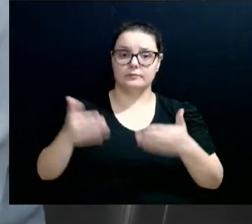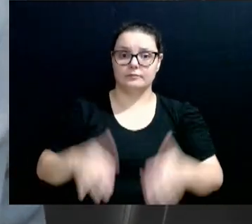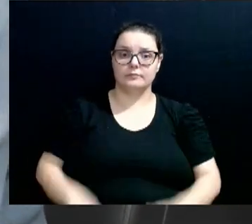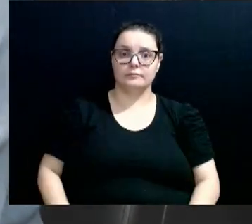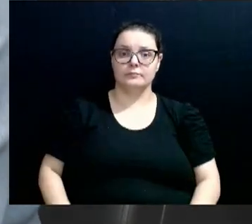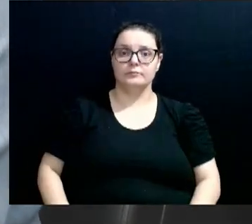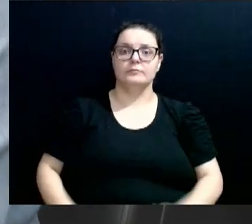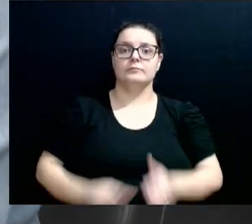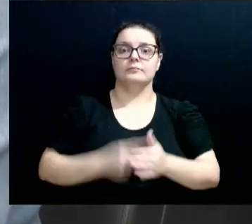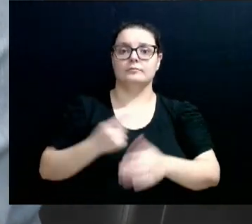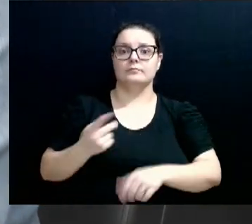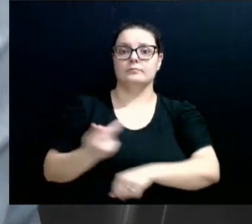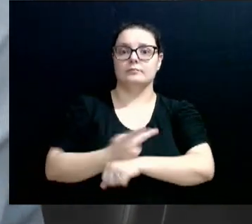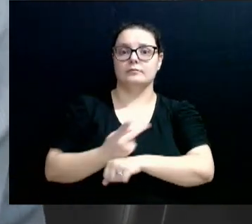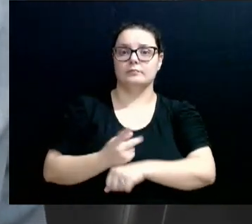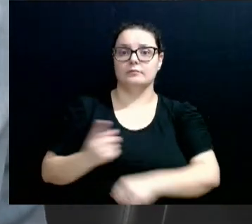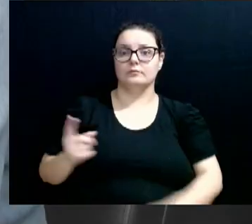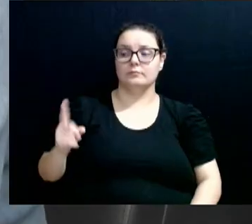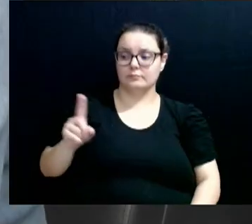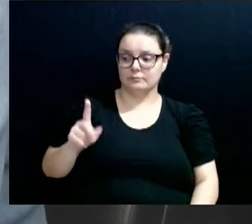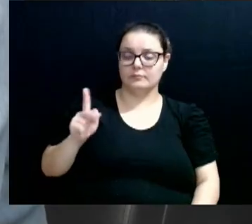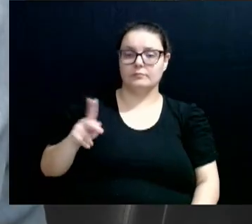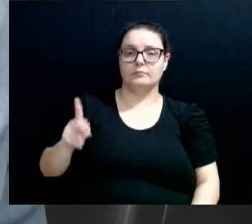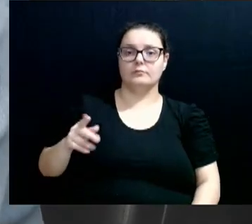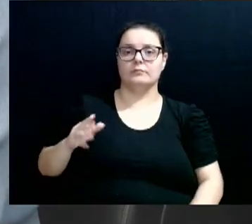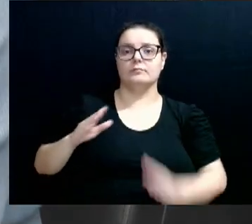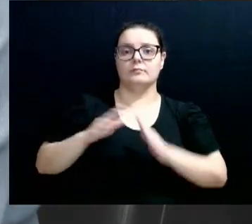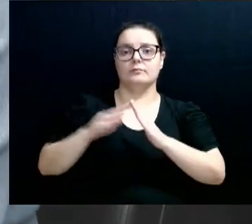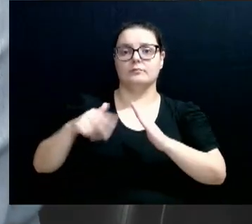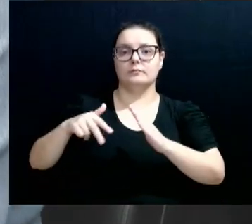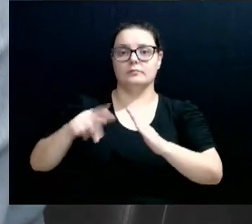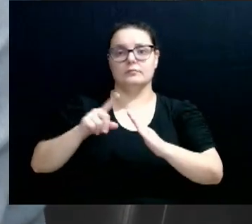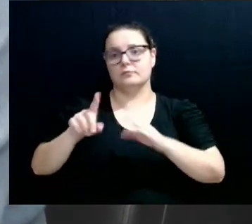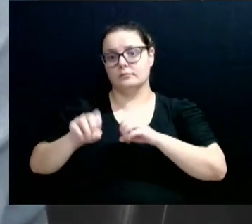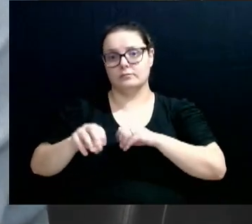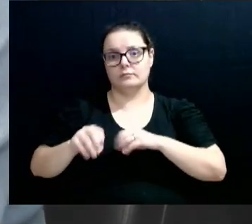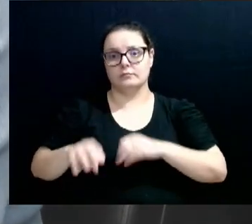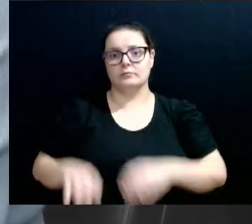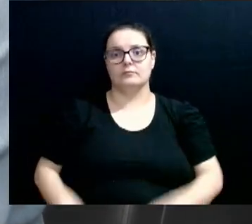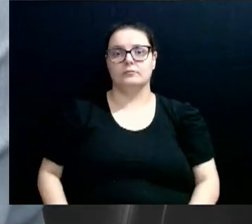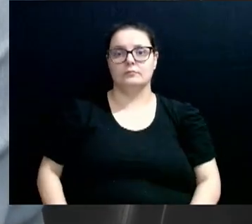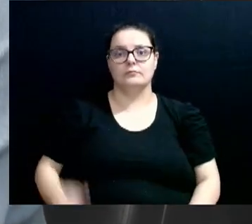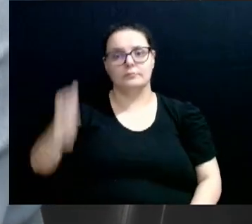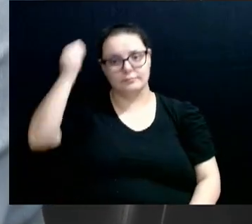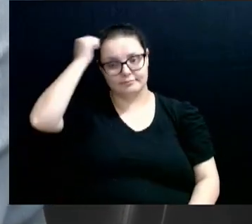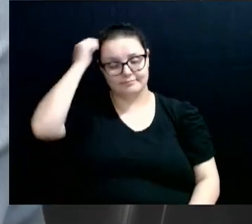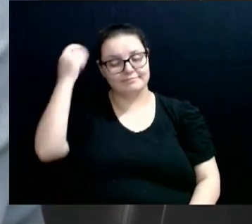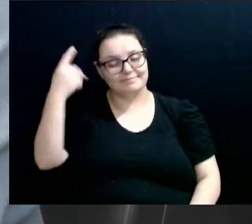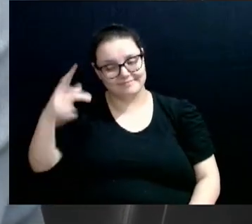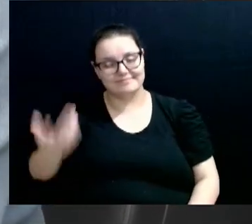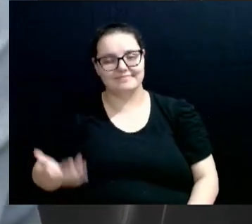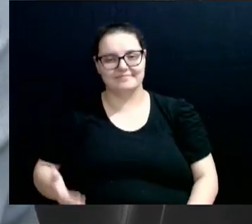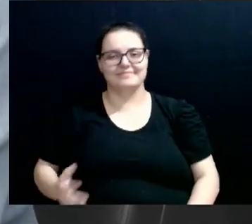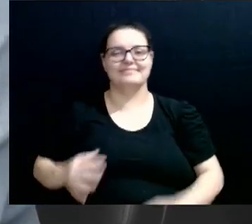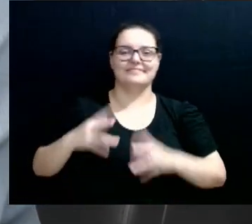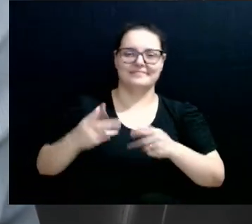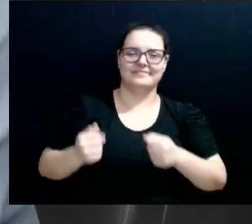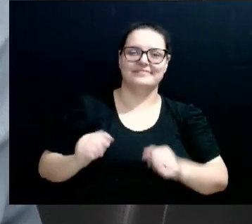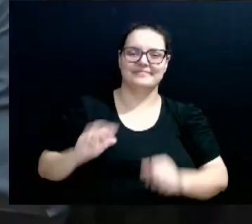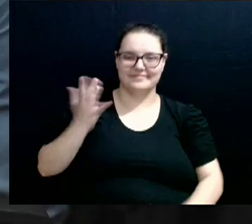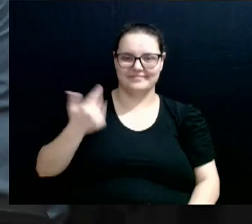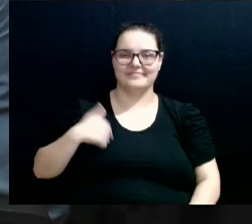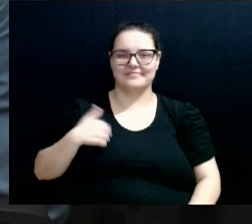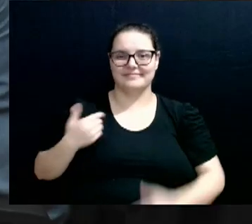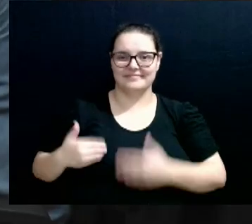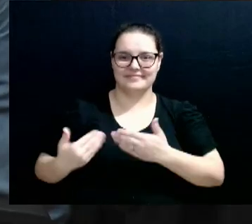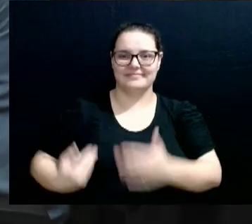ele, né? Uhum. Fui até a casa dele, ele não me dava mais aula, e falei: olha, a culpa é sua, né, por tudo isso que agora eu vou passar e tal. Ele falou: